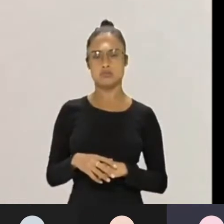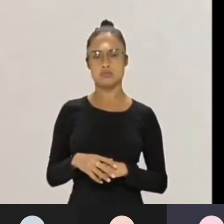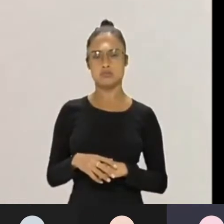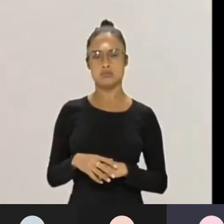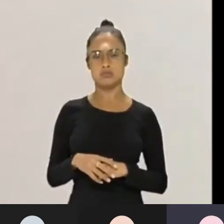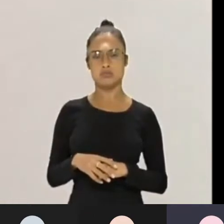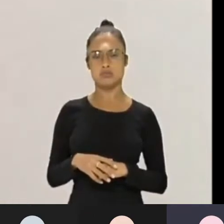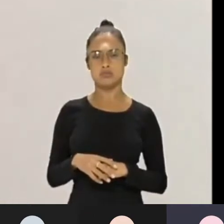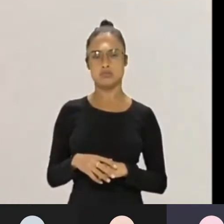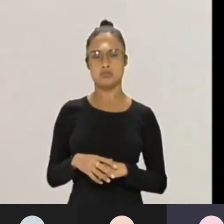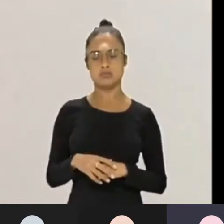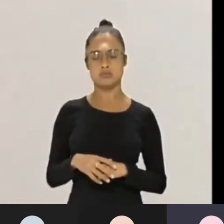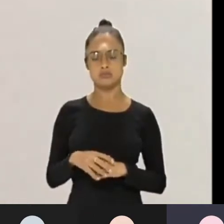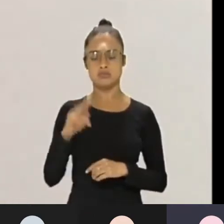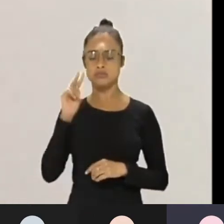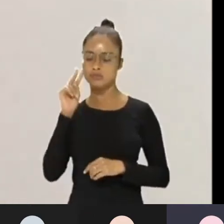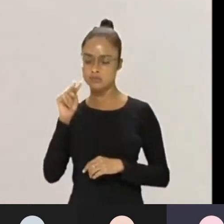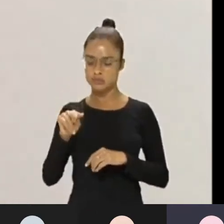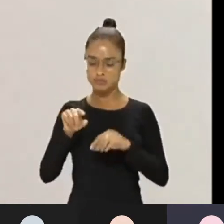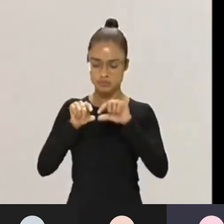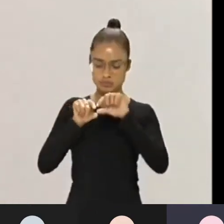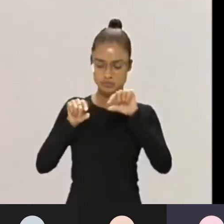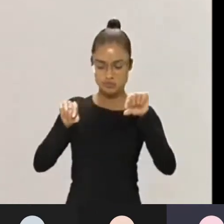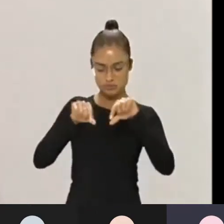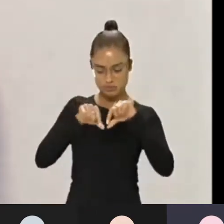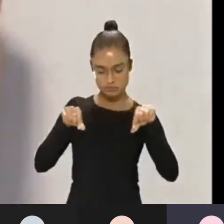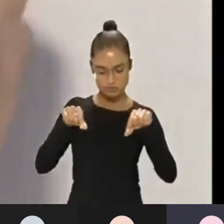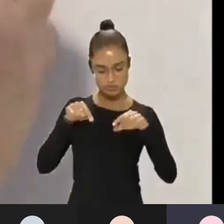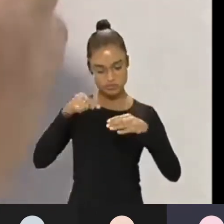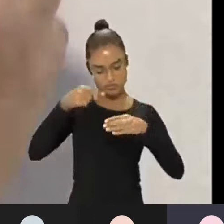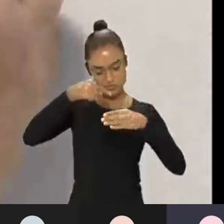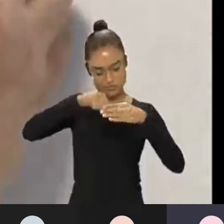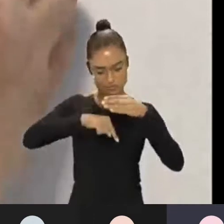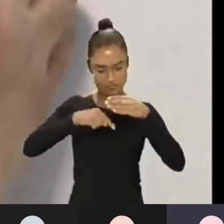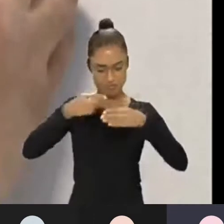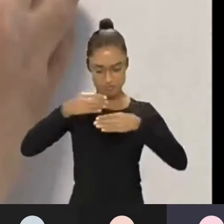e vou fazendo isso para as medidas de profundidade do objeto.